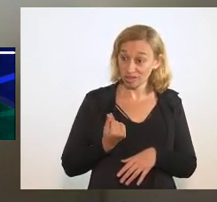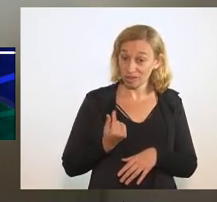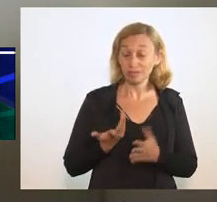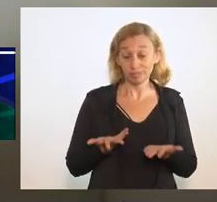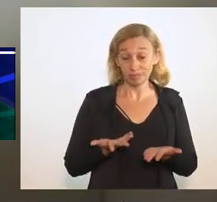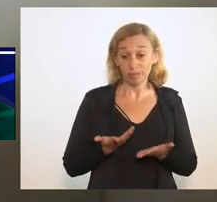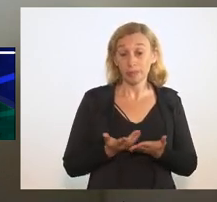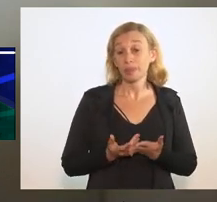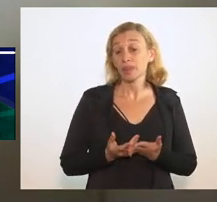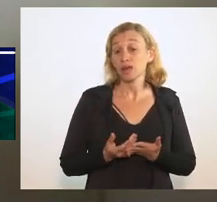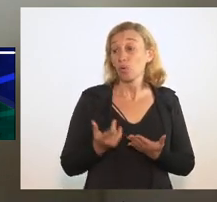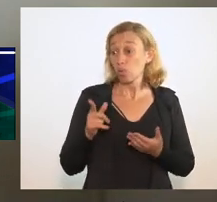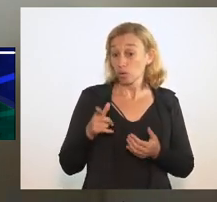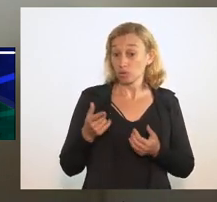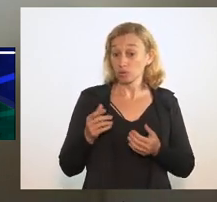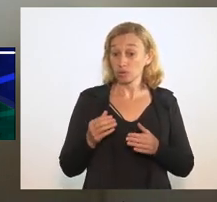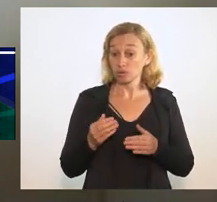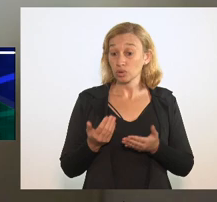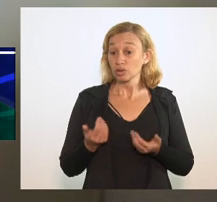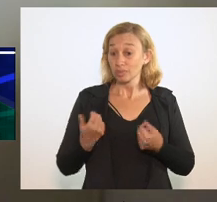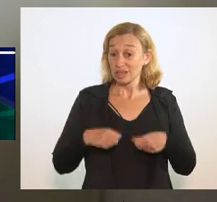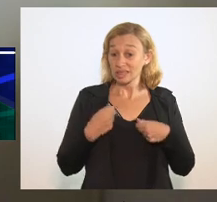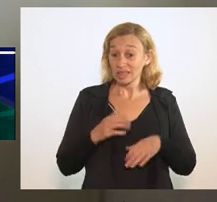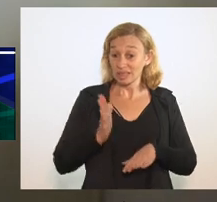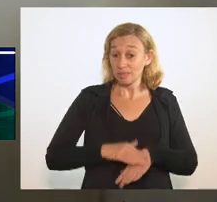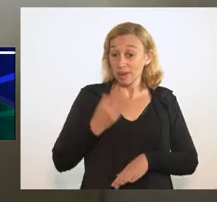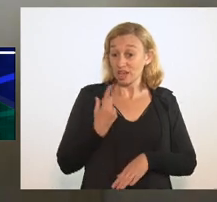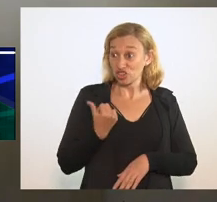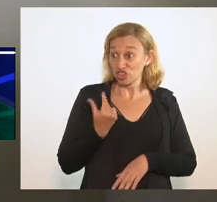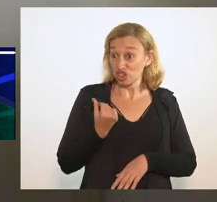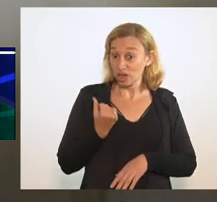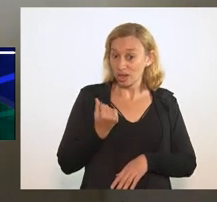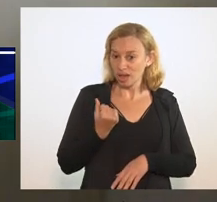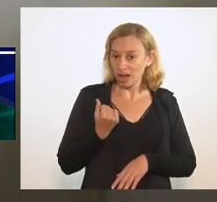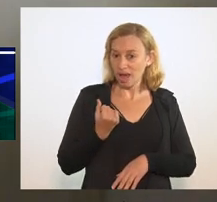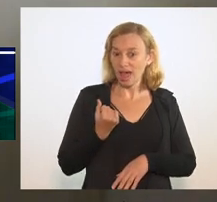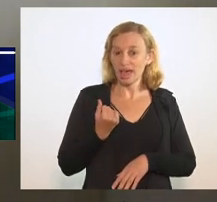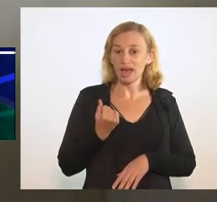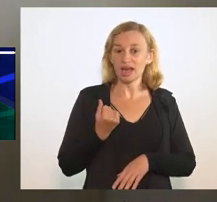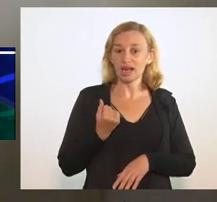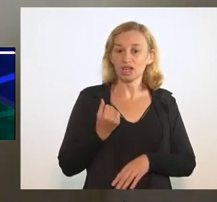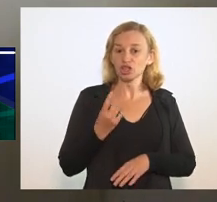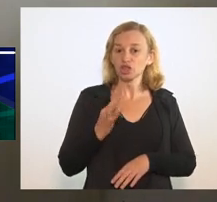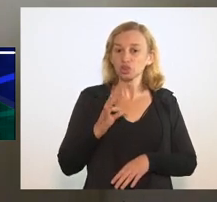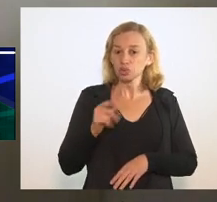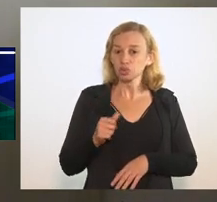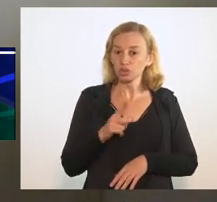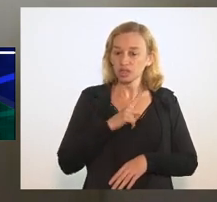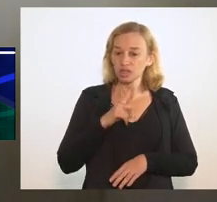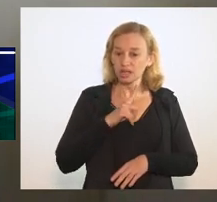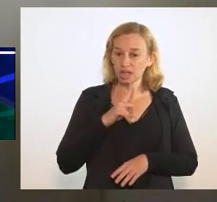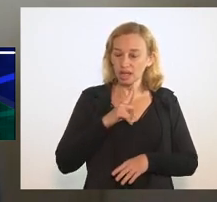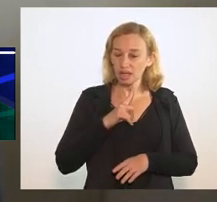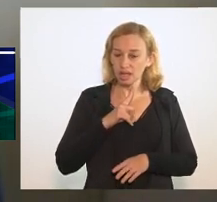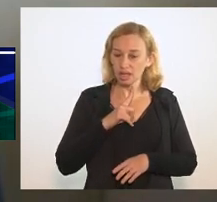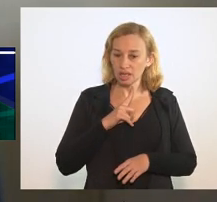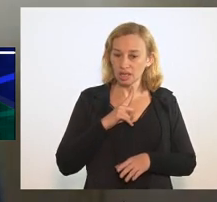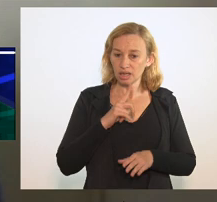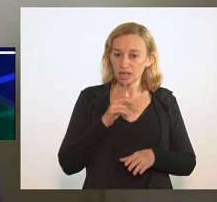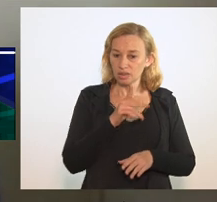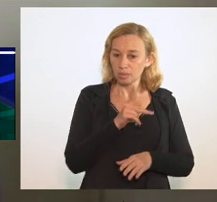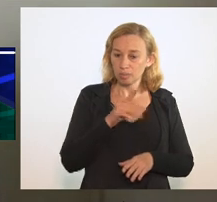caixa precisa de mais dinheiro, ela joga tudo aquilo que ela tem acumulado de abatimento de